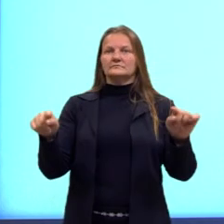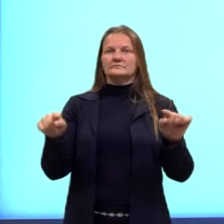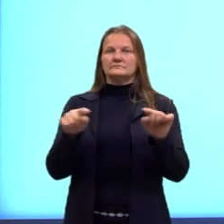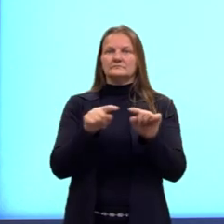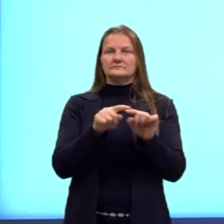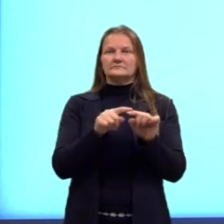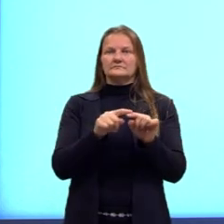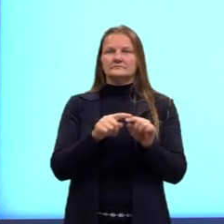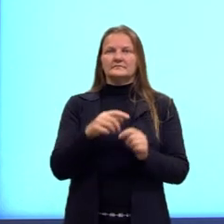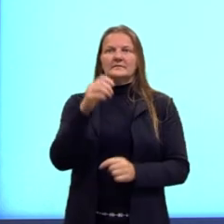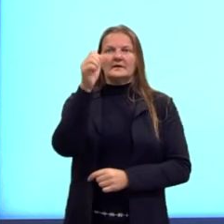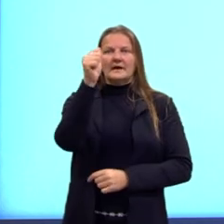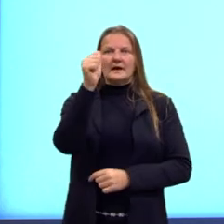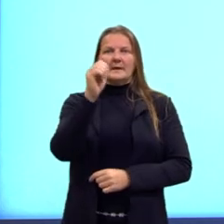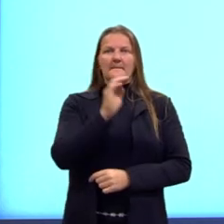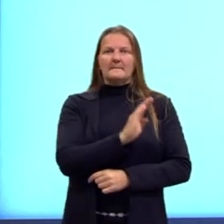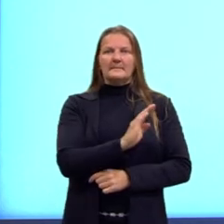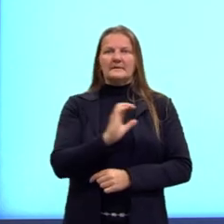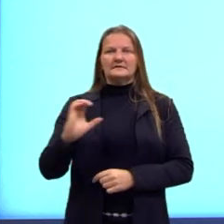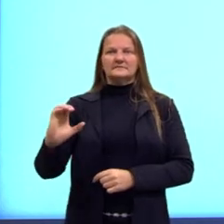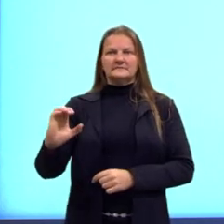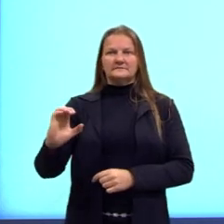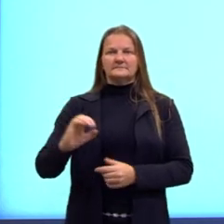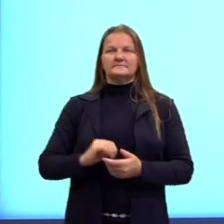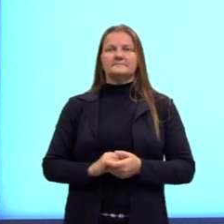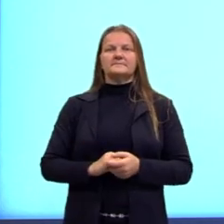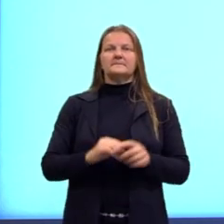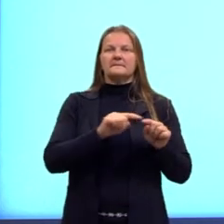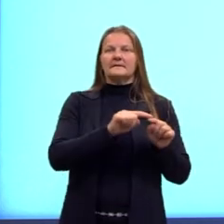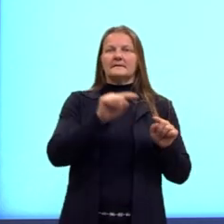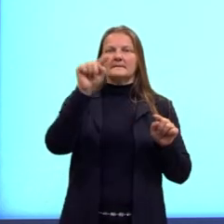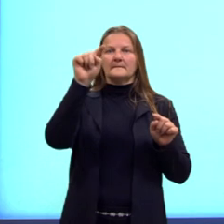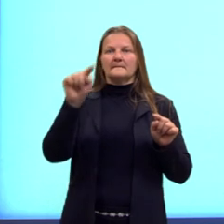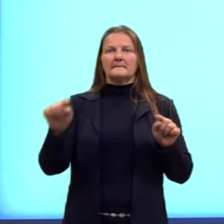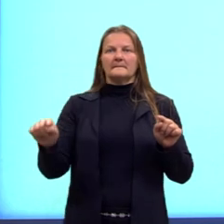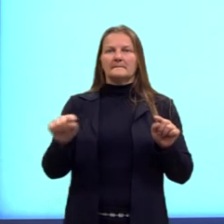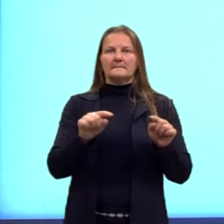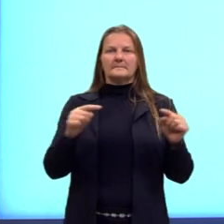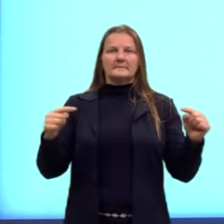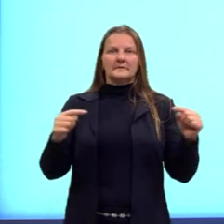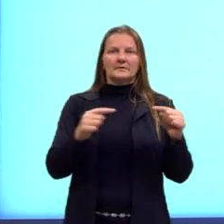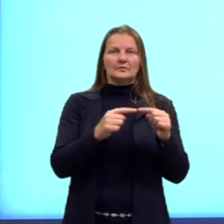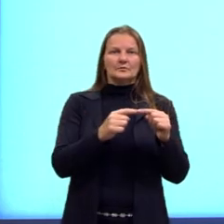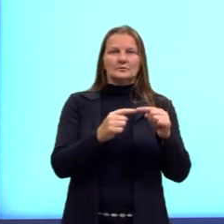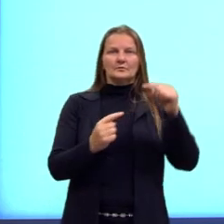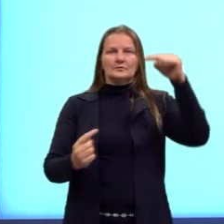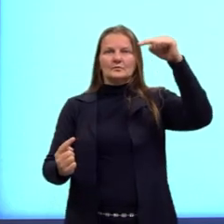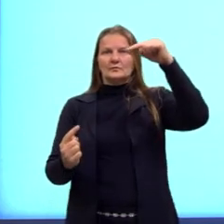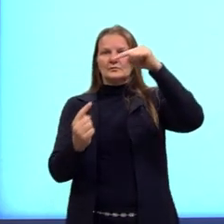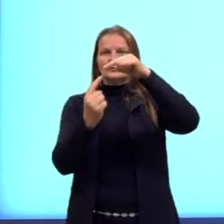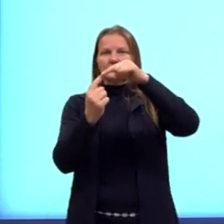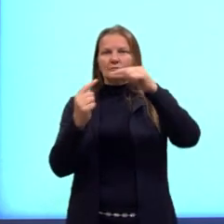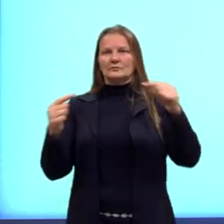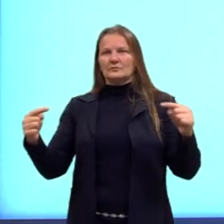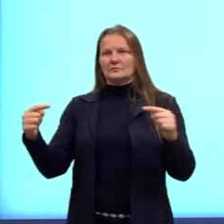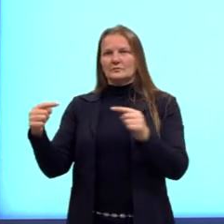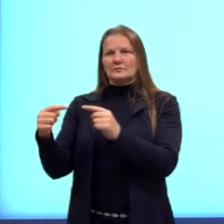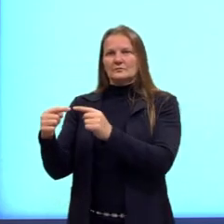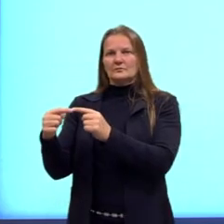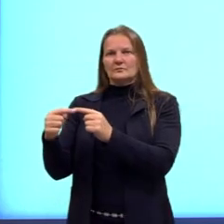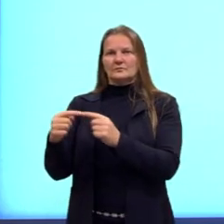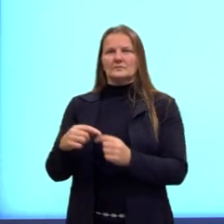nós representamos sempre né através dos vértices ele das letrinhas dos vértices do